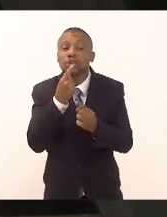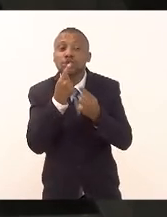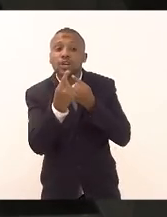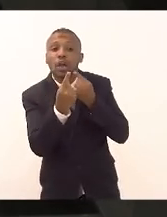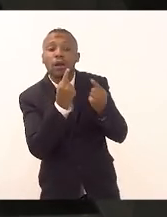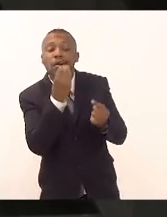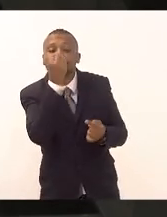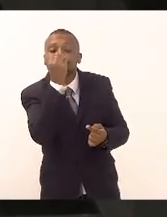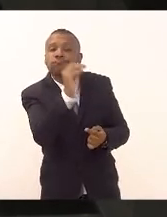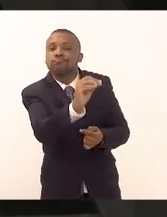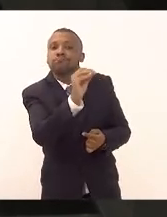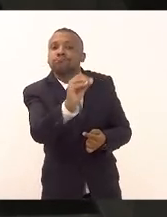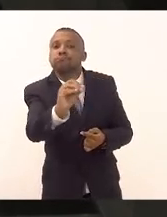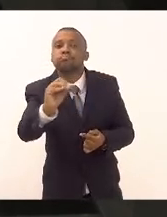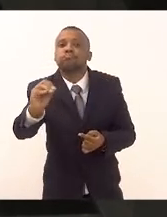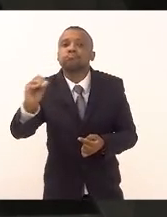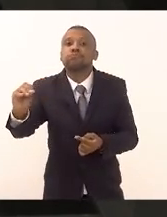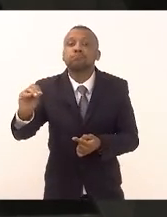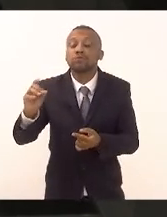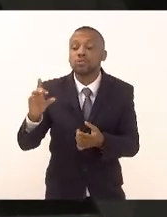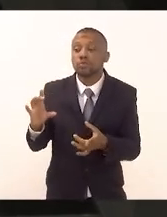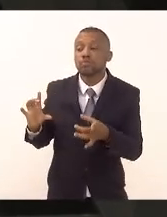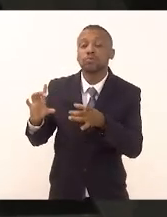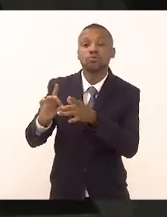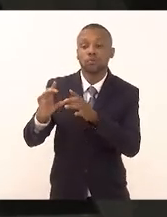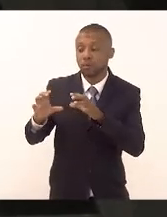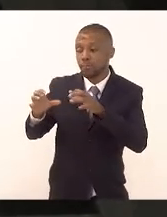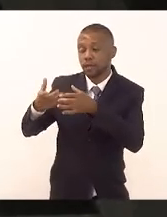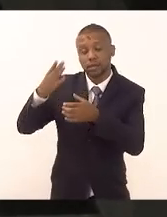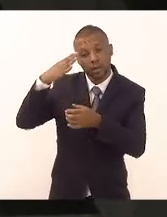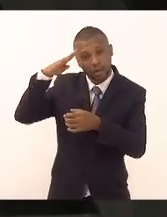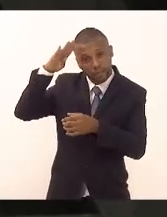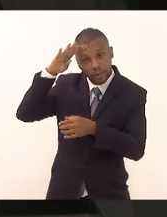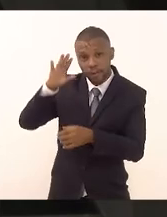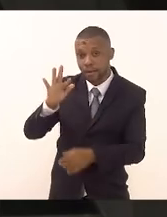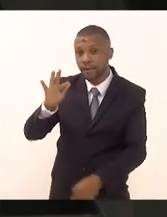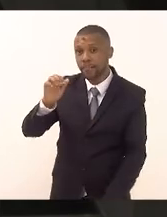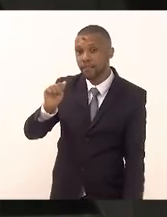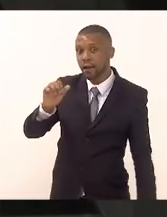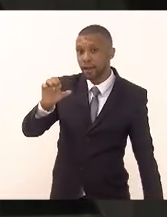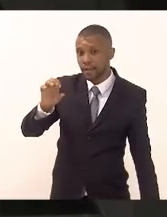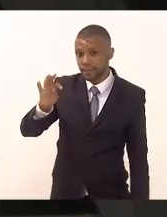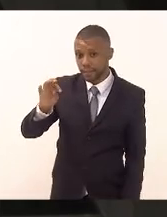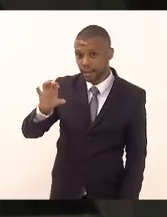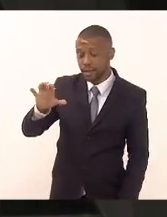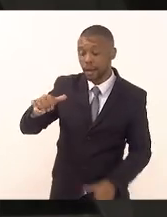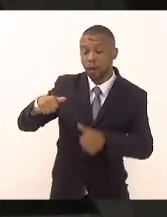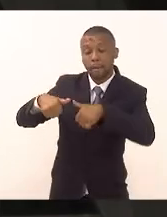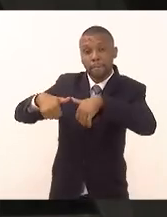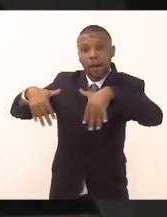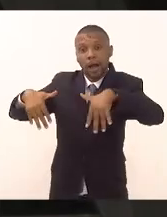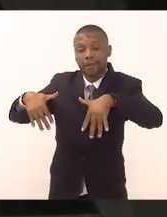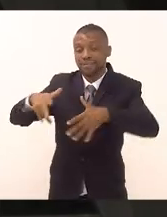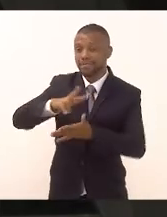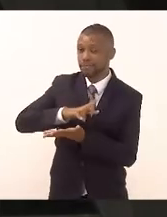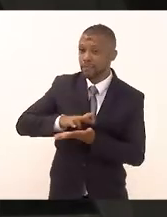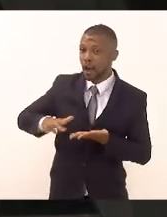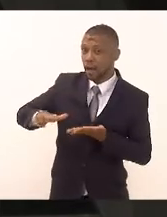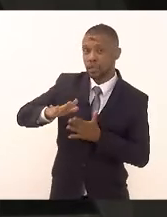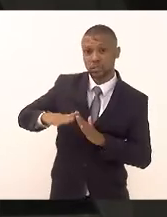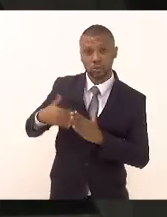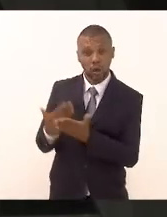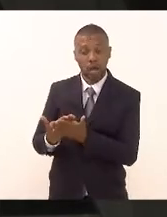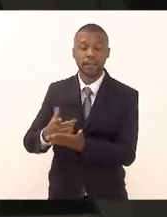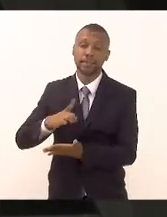ninguém, sem dialogar com a comunidade acadêmica da FAETEC. A FAETEC é um conjunto de escolas que tem professores e professoras,